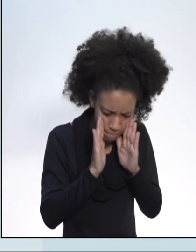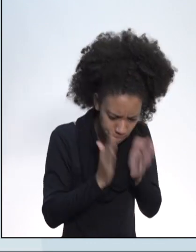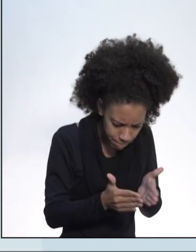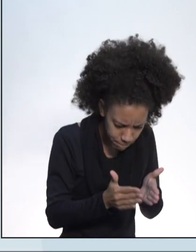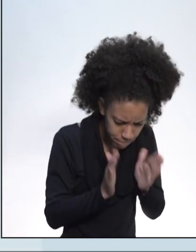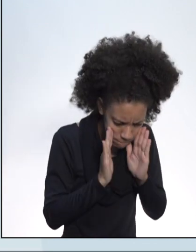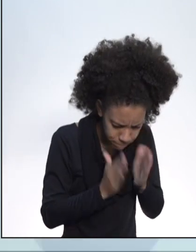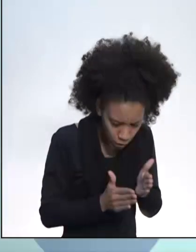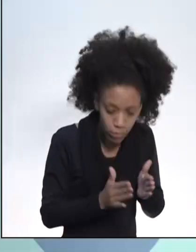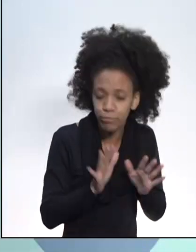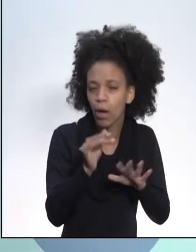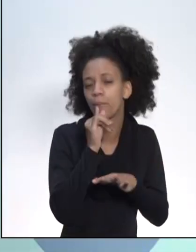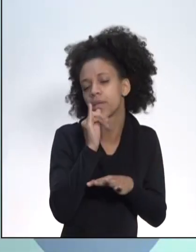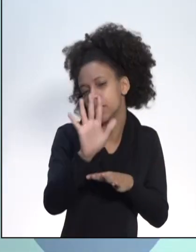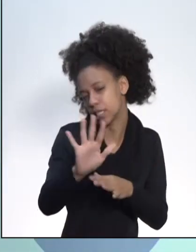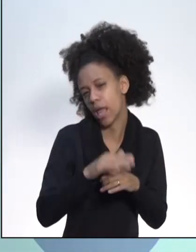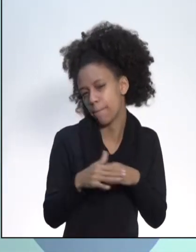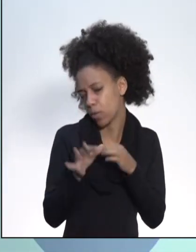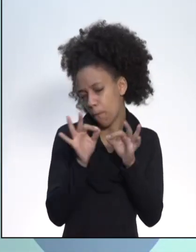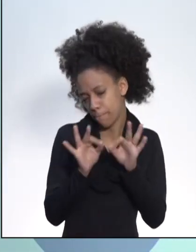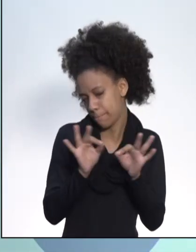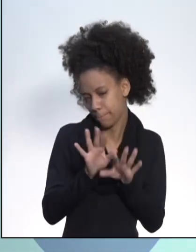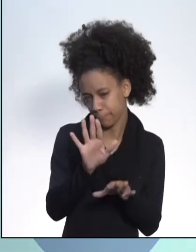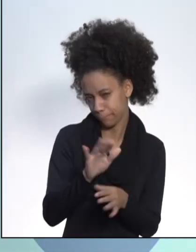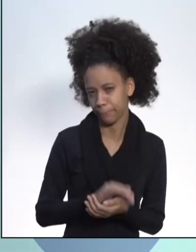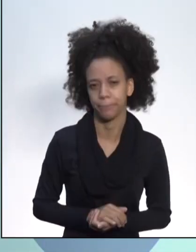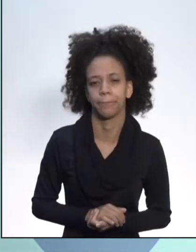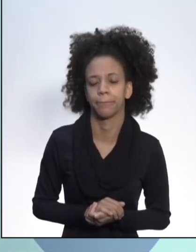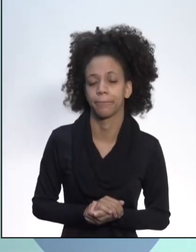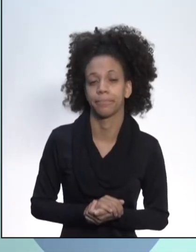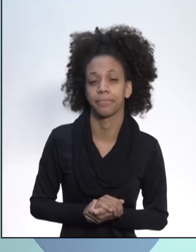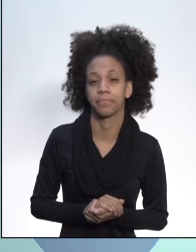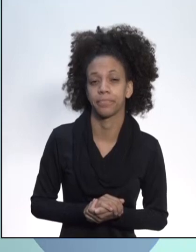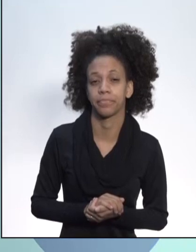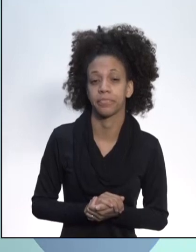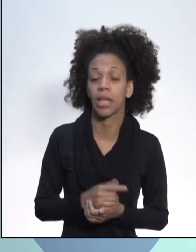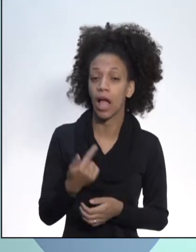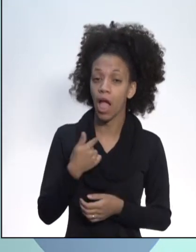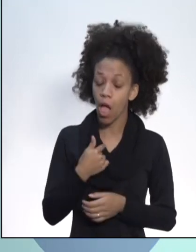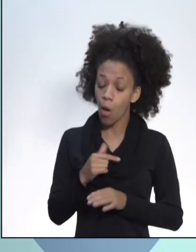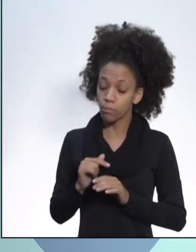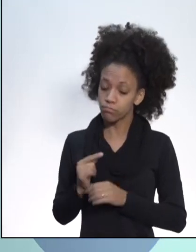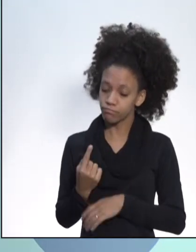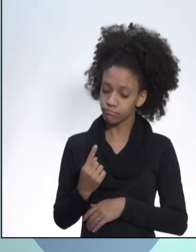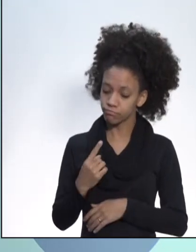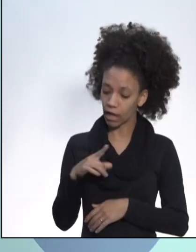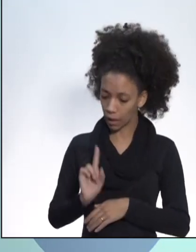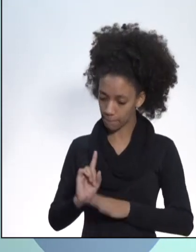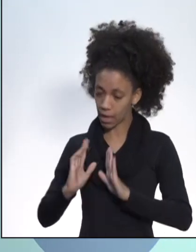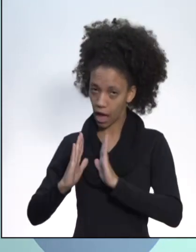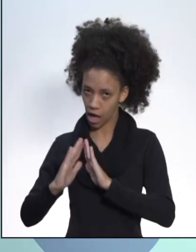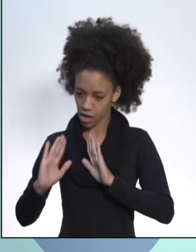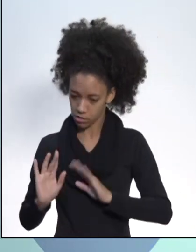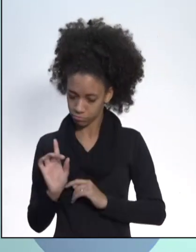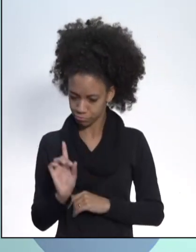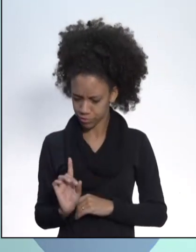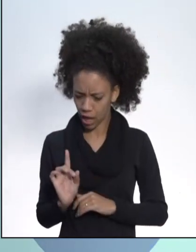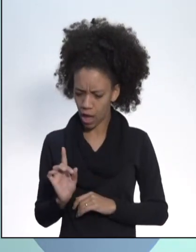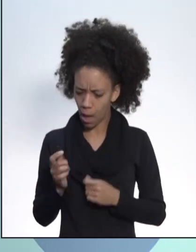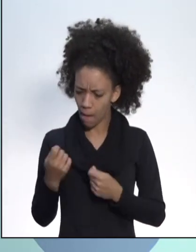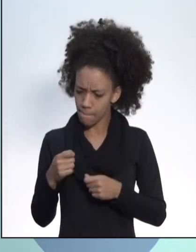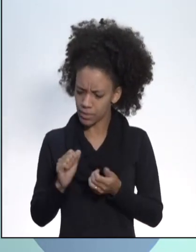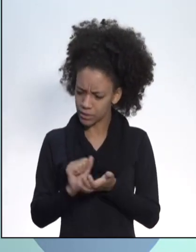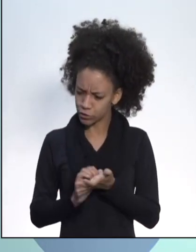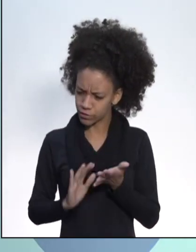mais. Vou dar um exemplo bem prático de foco. Eu estou em casa e eu preciso fazer uma atividade